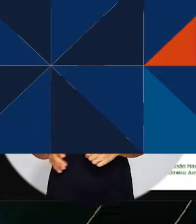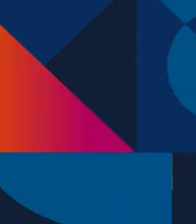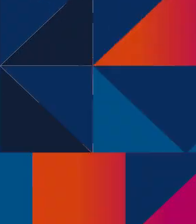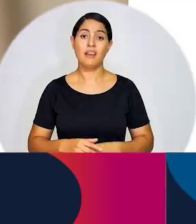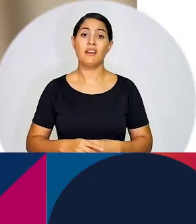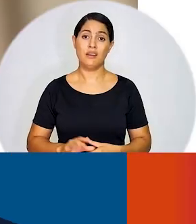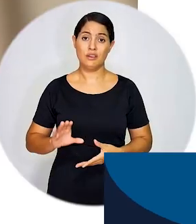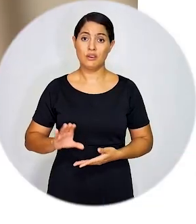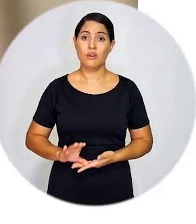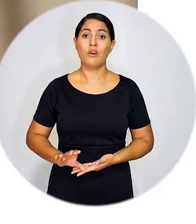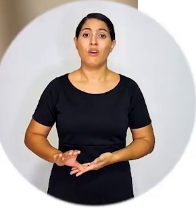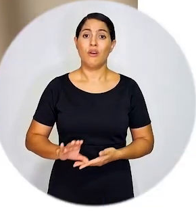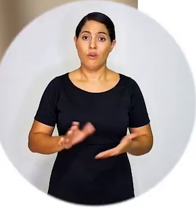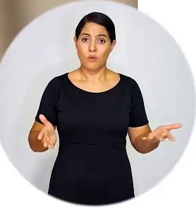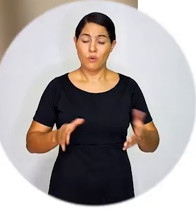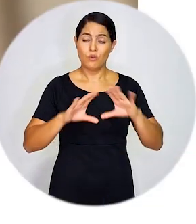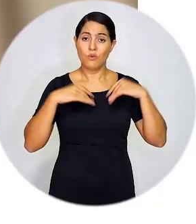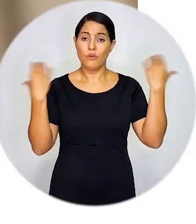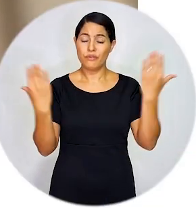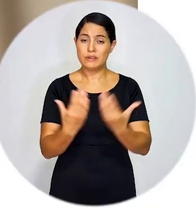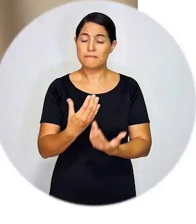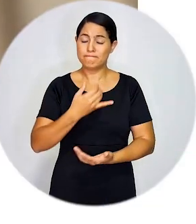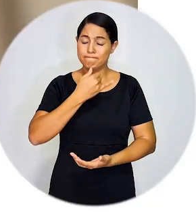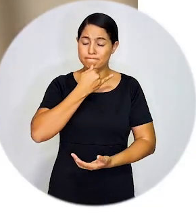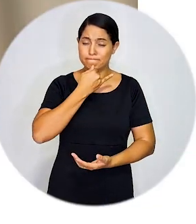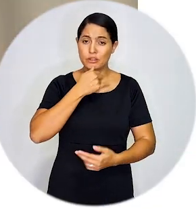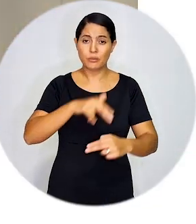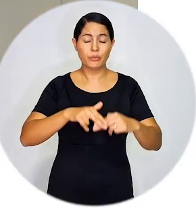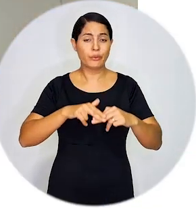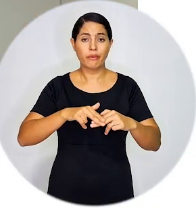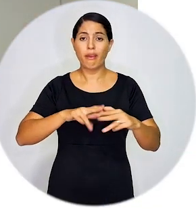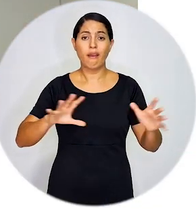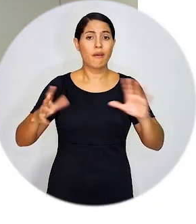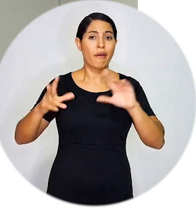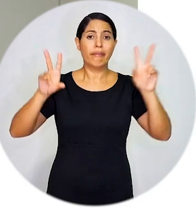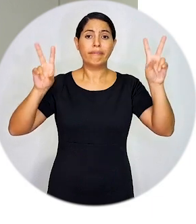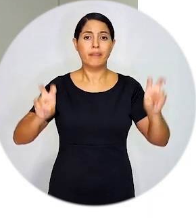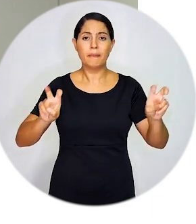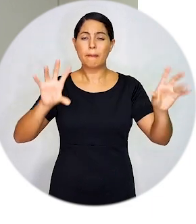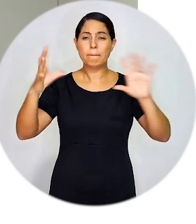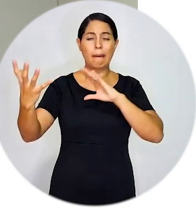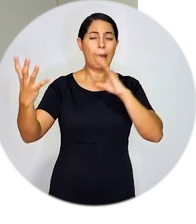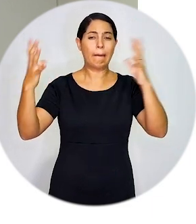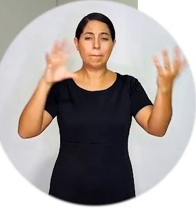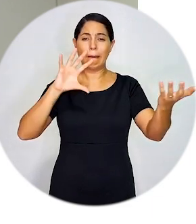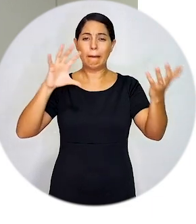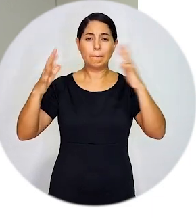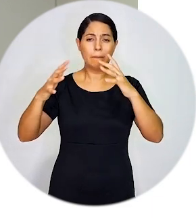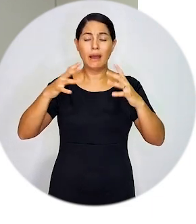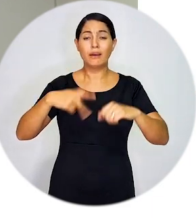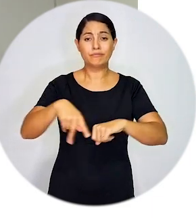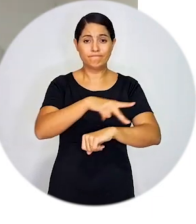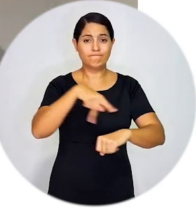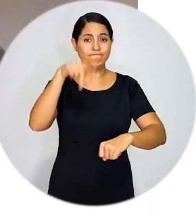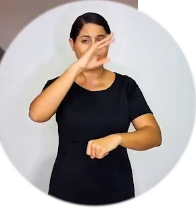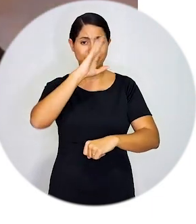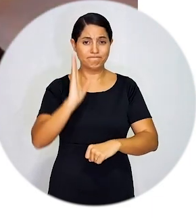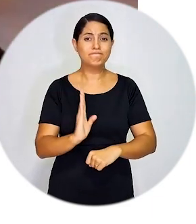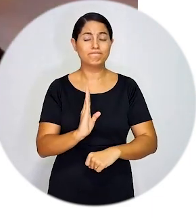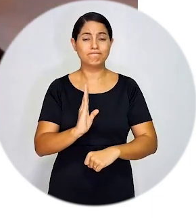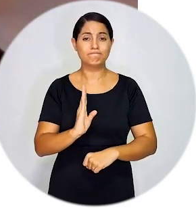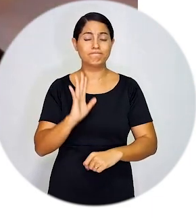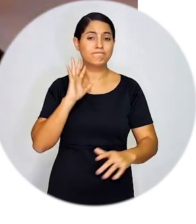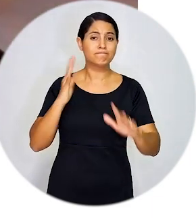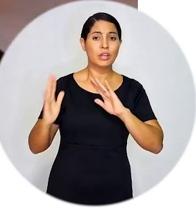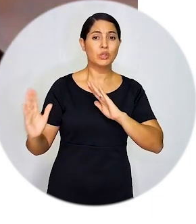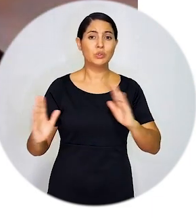lamentavelmente, queridíssima Ana Carolina Bacchetti, coincide com um dos maiores desastres climáticos do país e atingiu